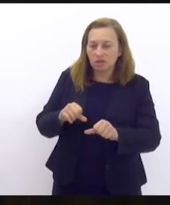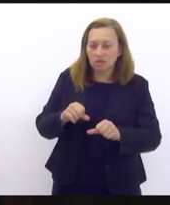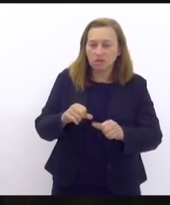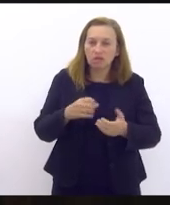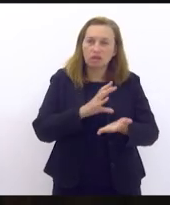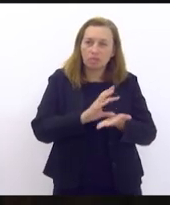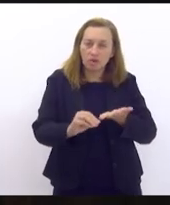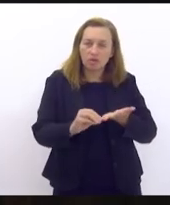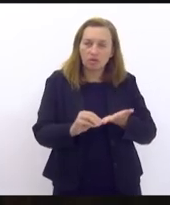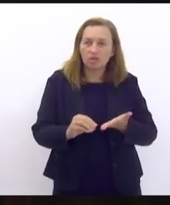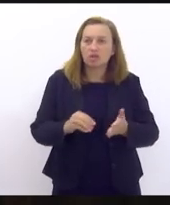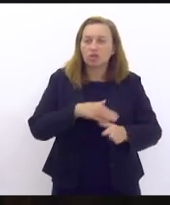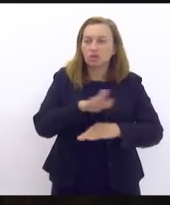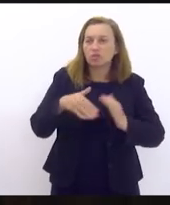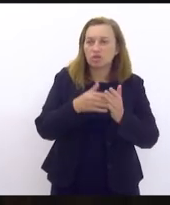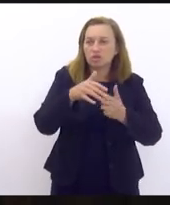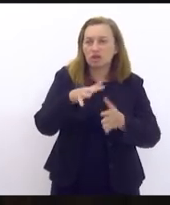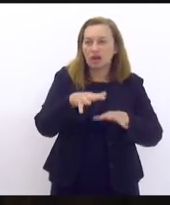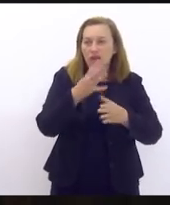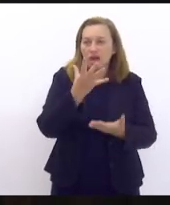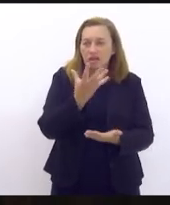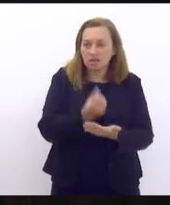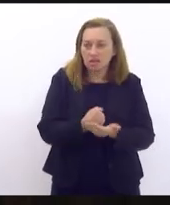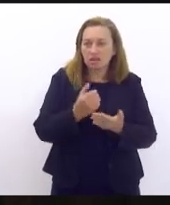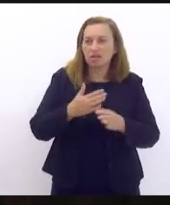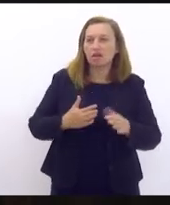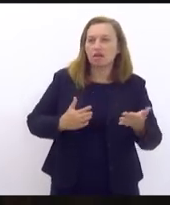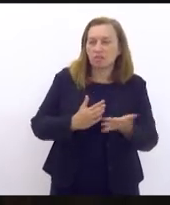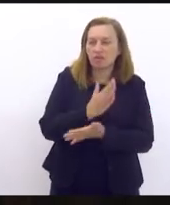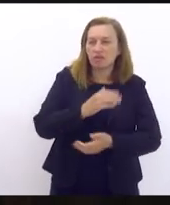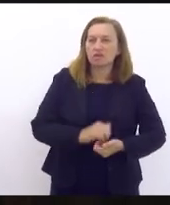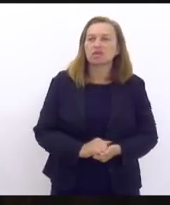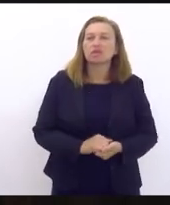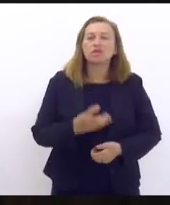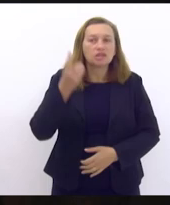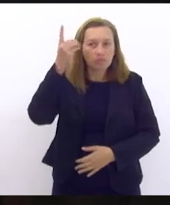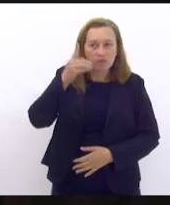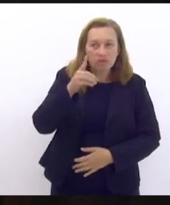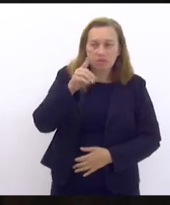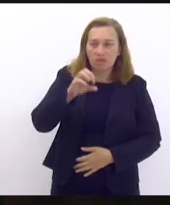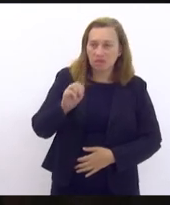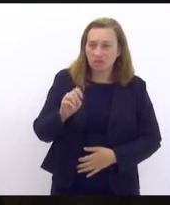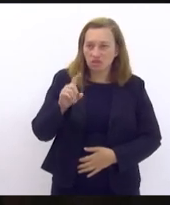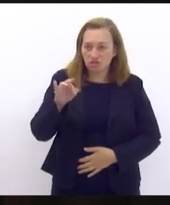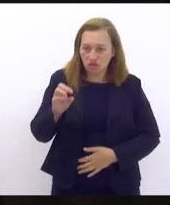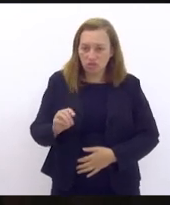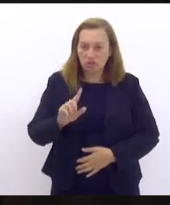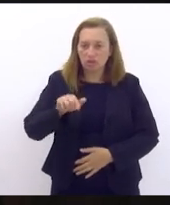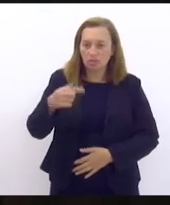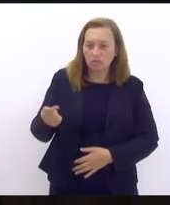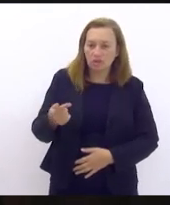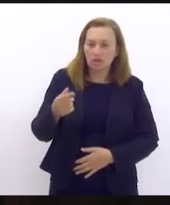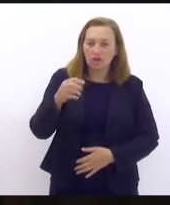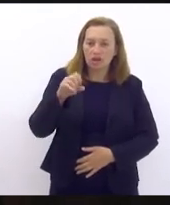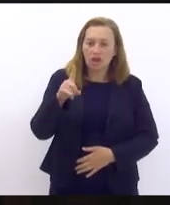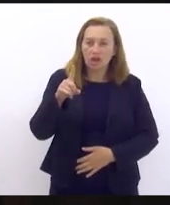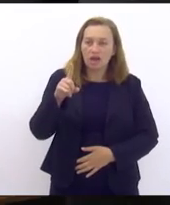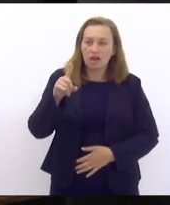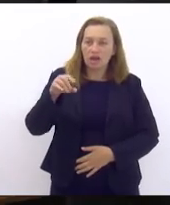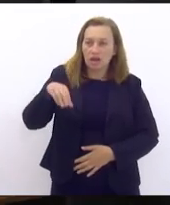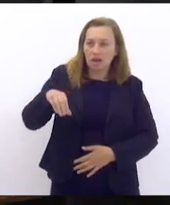desde meio-dia. Se vocês querem a própria mandante como estão, aprovado. Deputado Marcelo Pela Dino, senhora, deputado Carlos Mink. Senhora